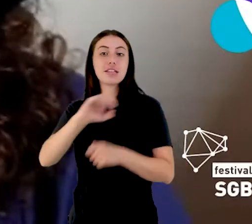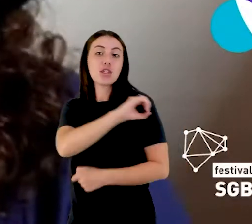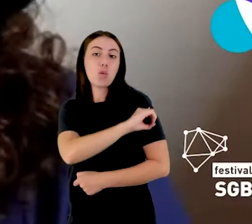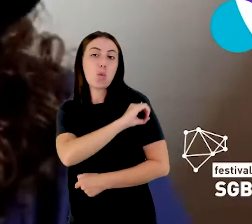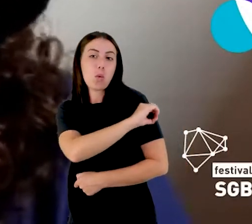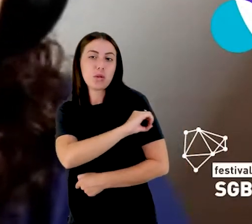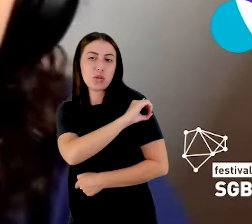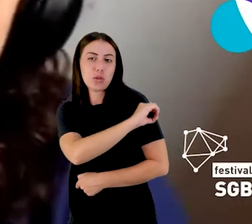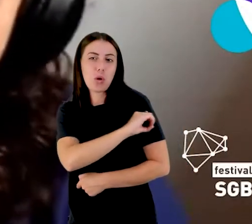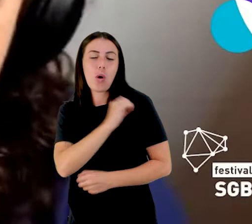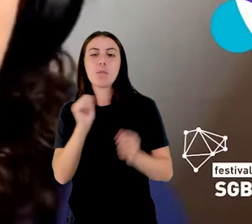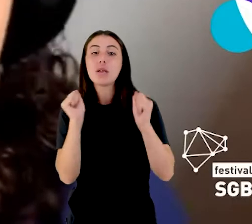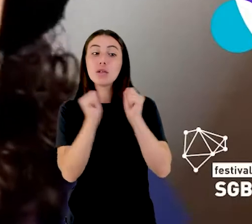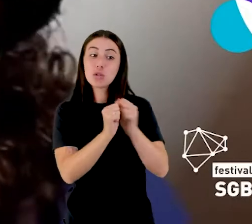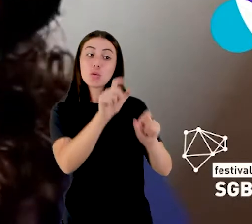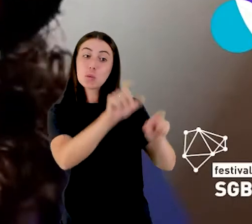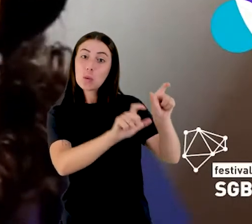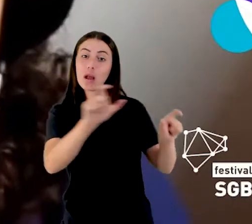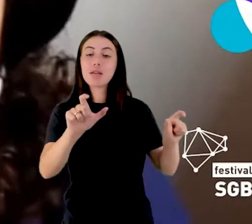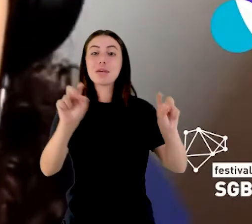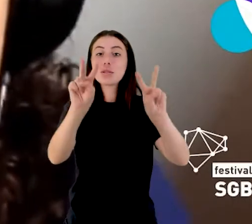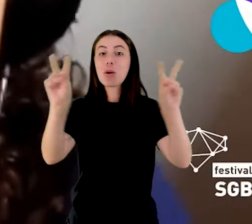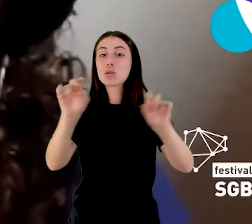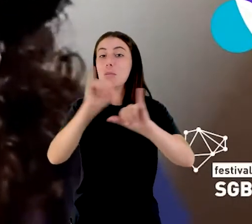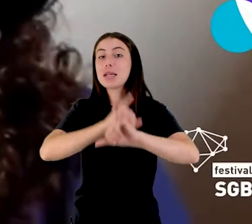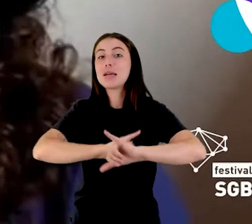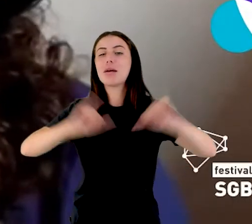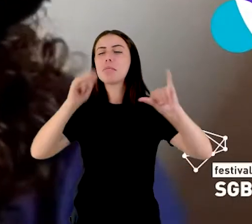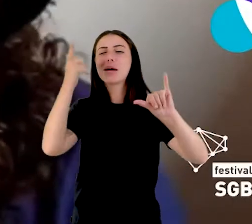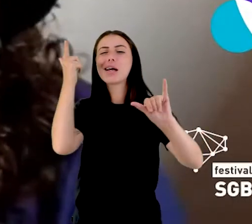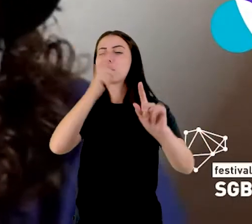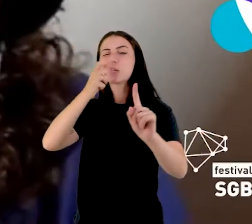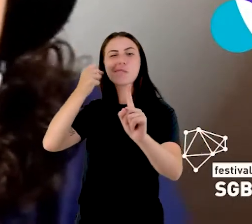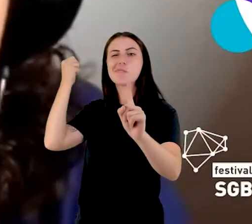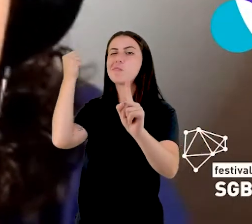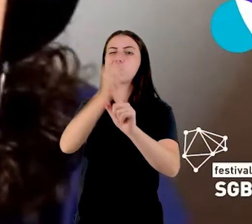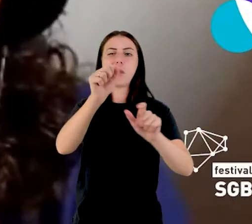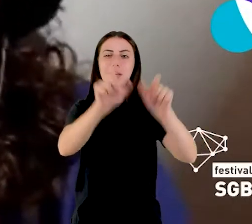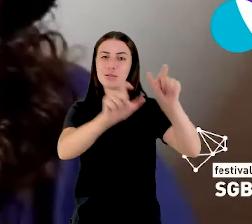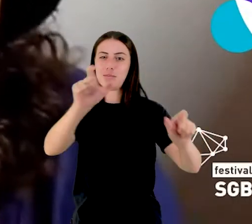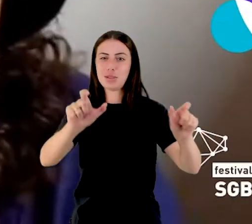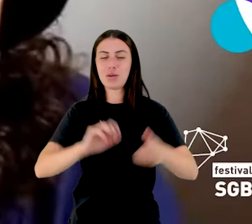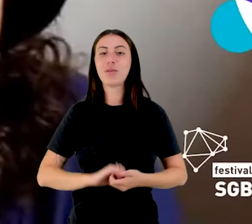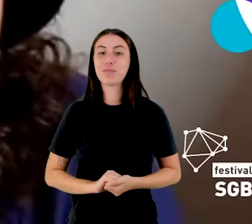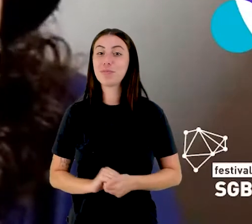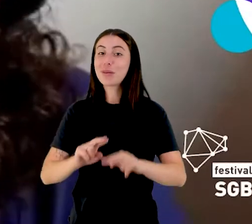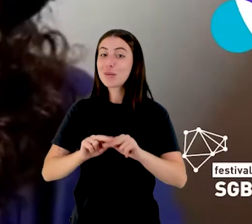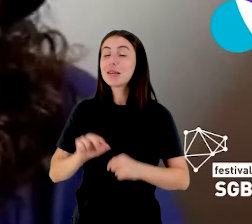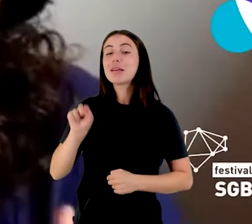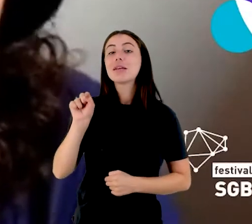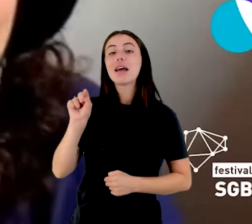que é a BritDoc, mas agora é a Doc Society, e eles estavam fazendo um workshop com os